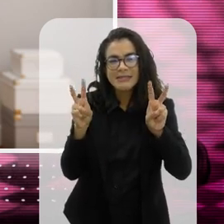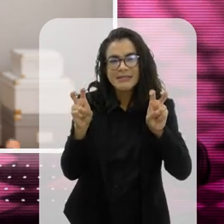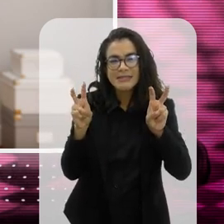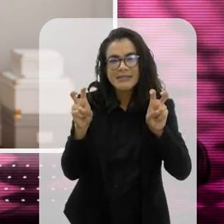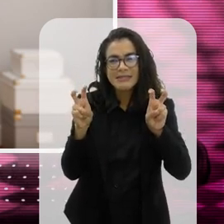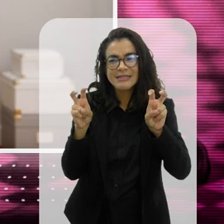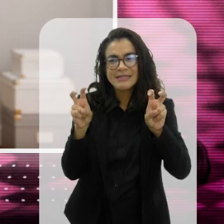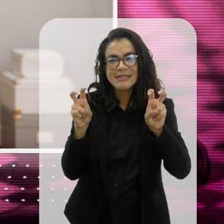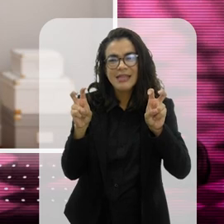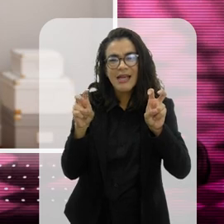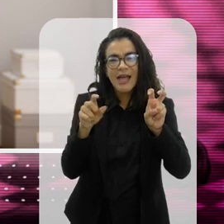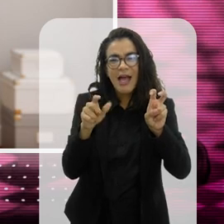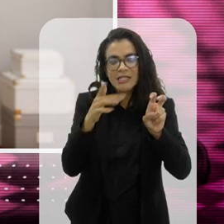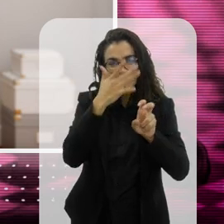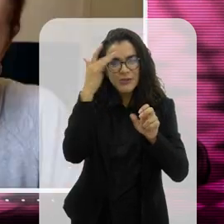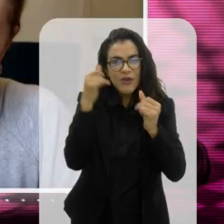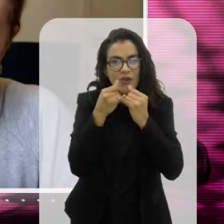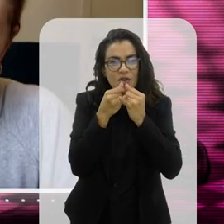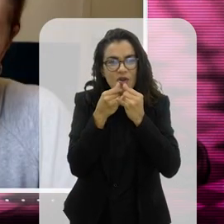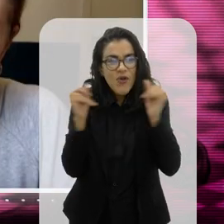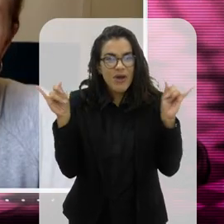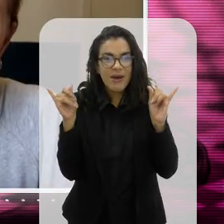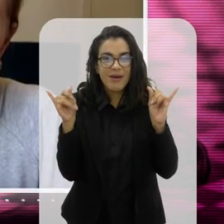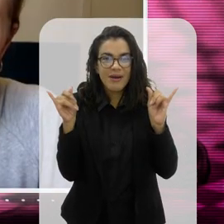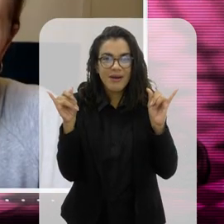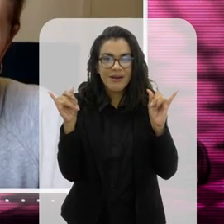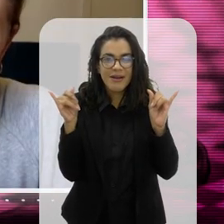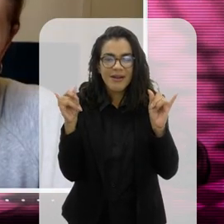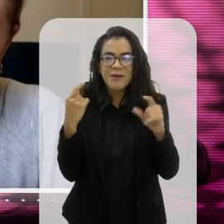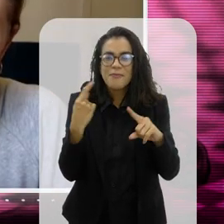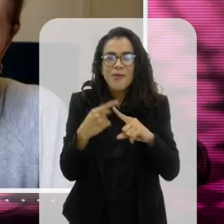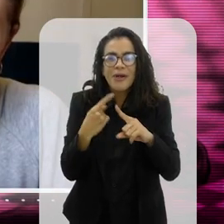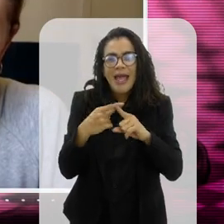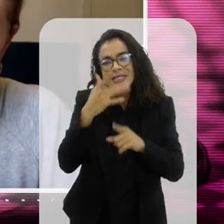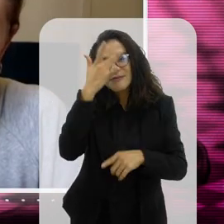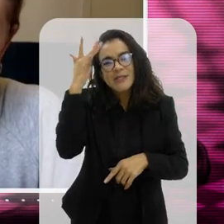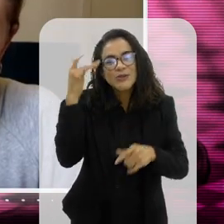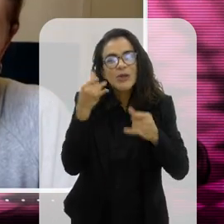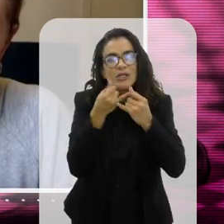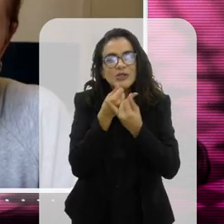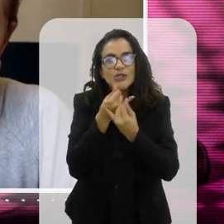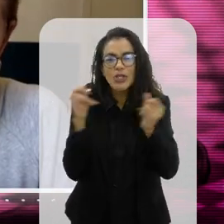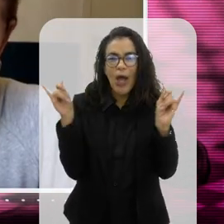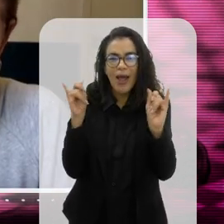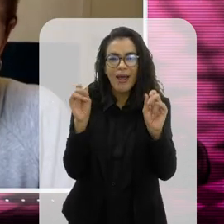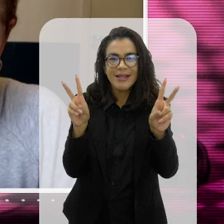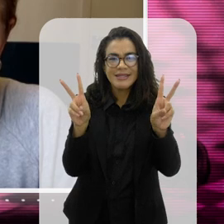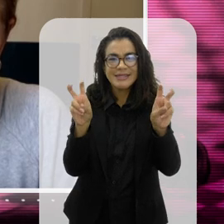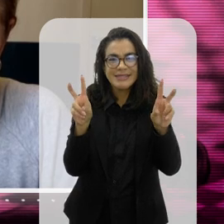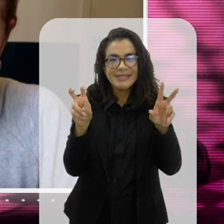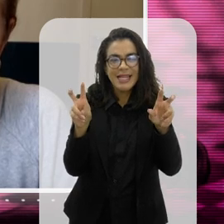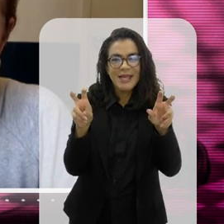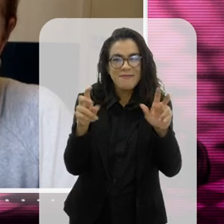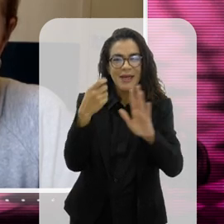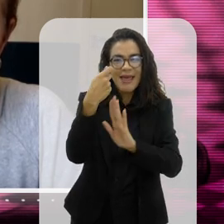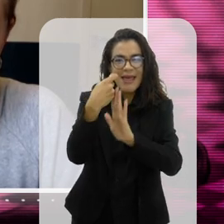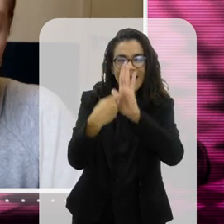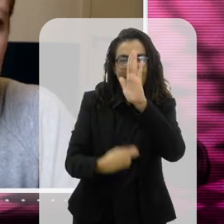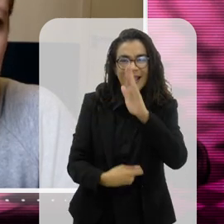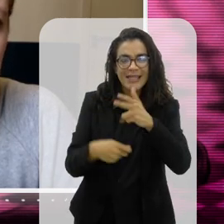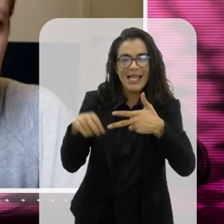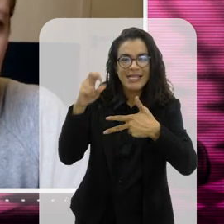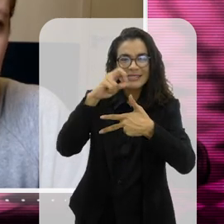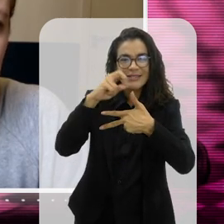tema chamou a atenção. Porque é uma realidade. Eu não entendi o motivo de que chamou tanta atenção. Sim, nós mulheres